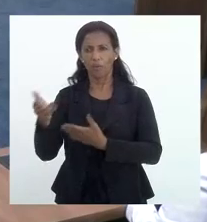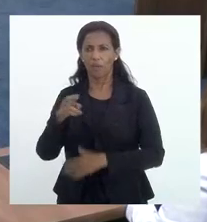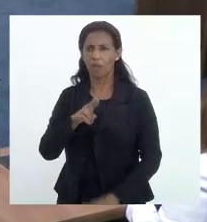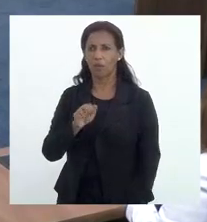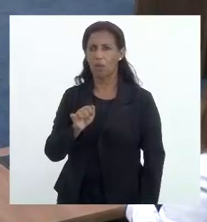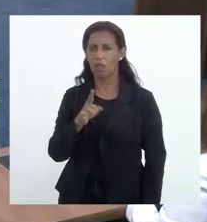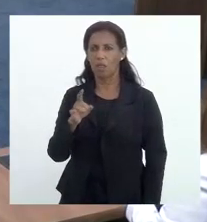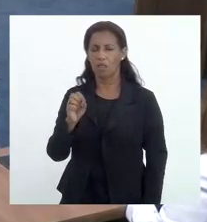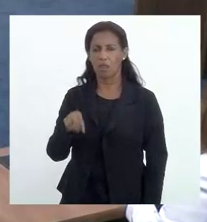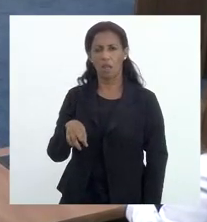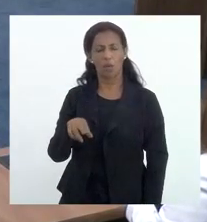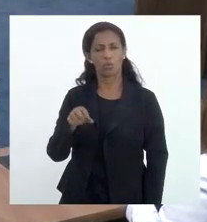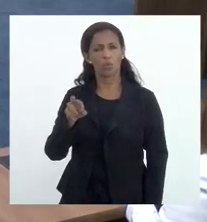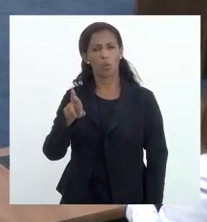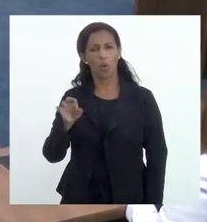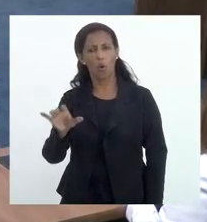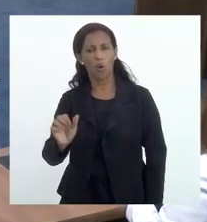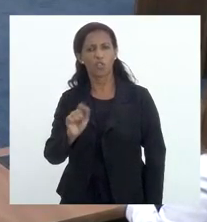e Zamit,